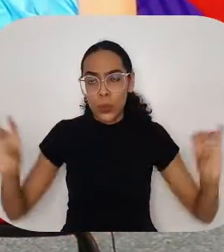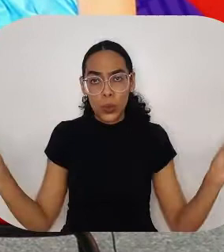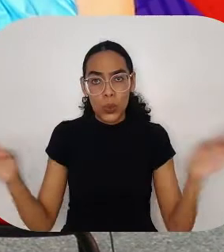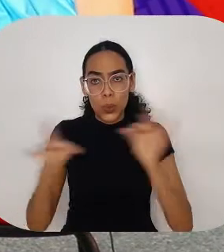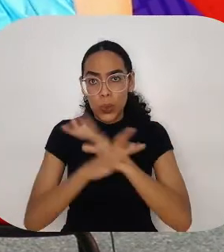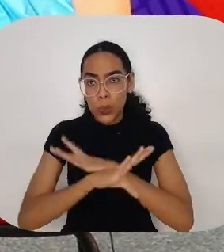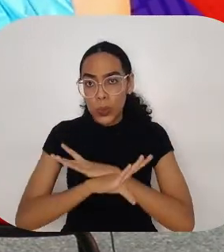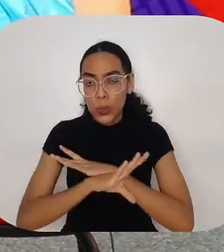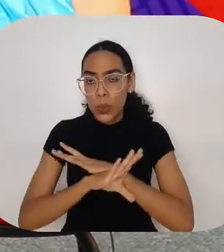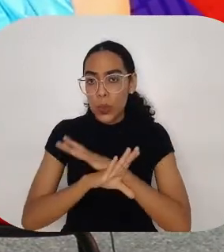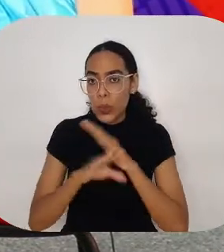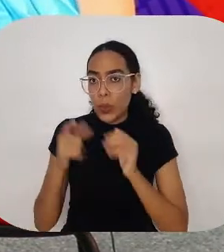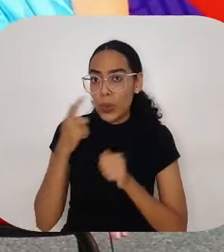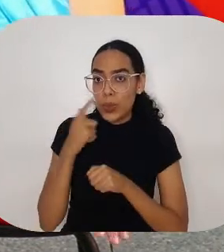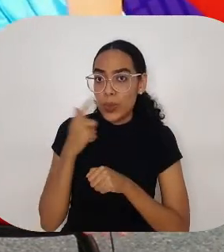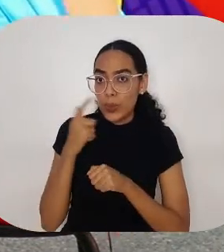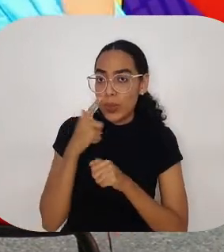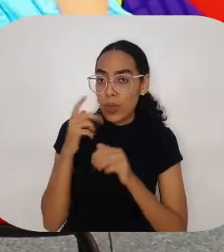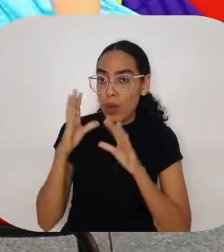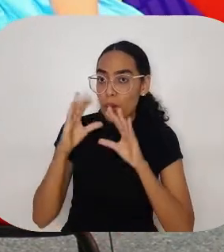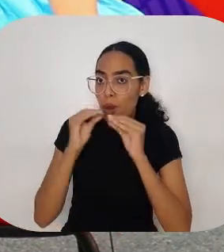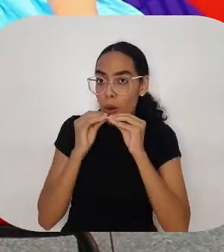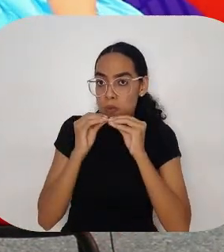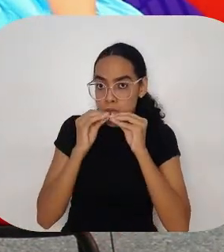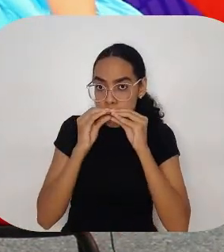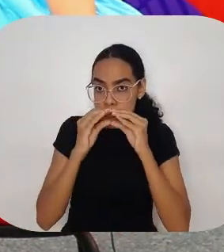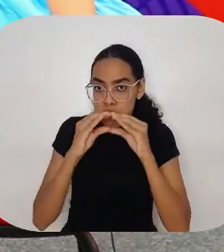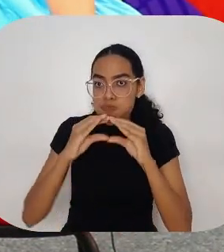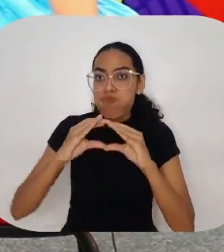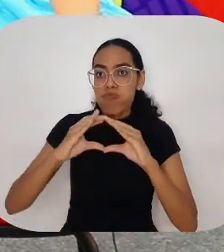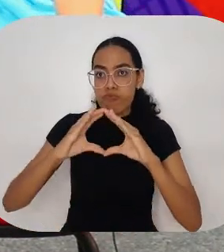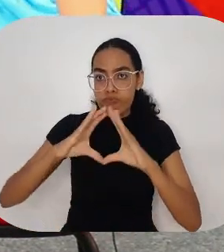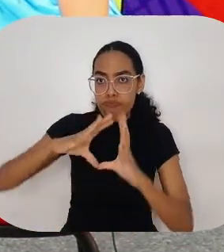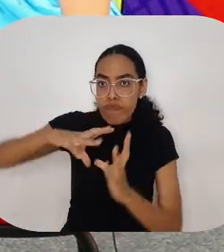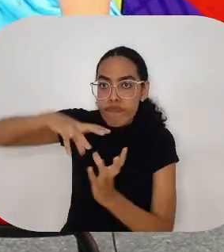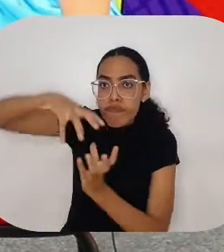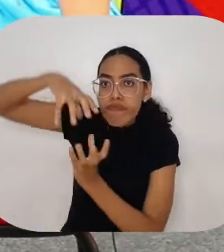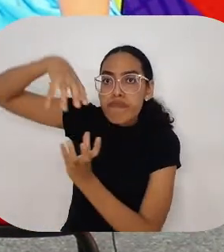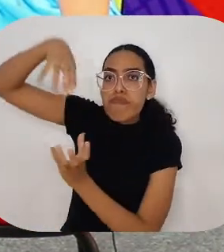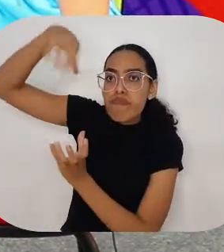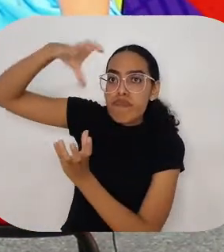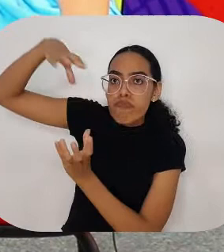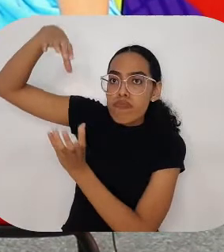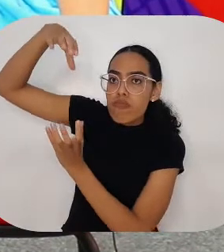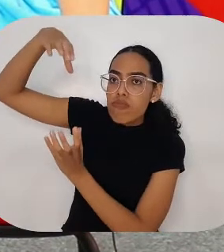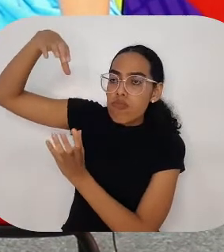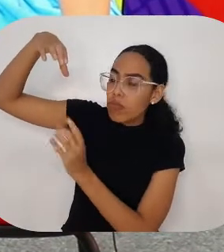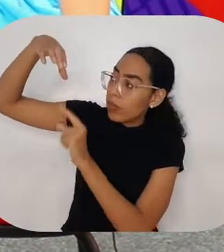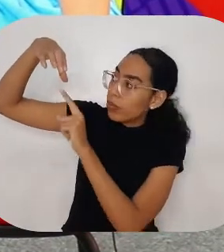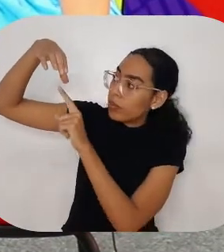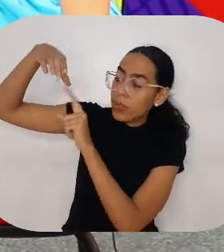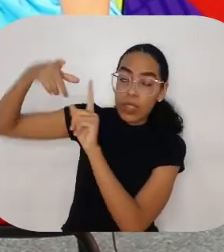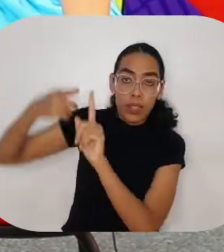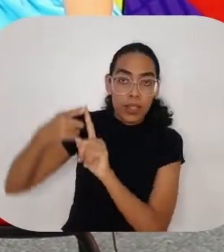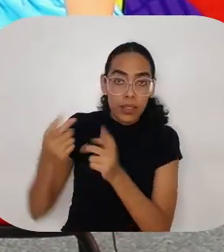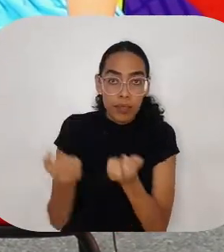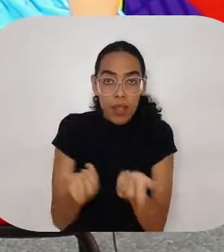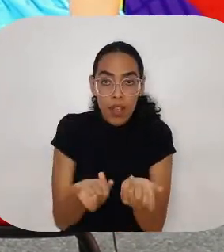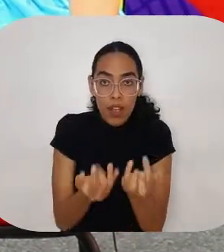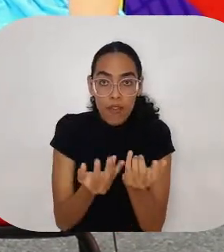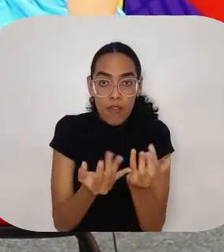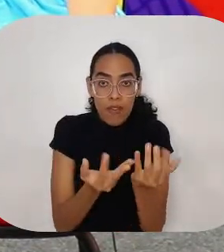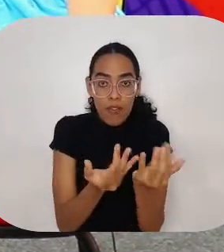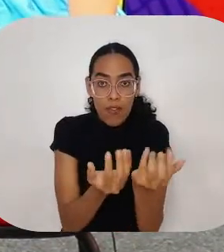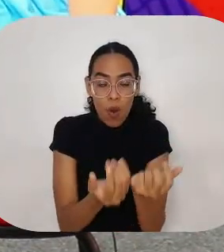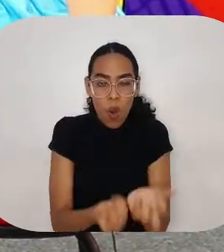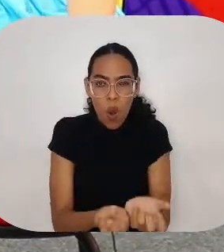penduradas. Os balões já estavam subindo. E a fogueira já estava sendo